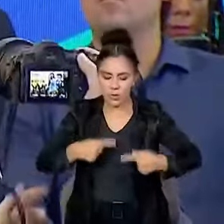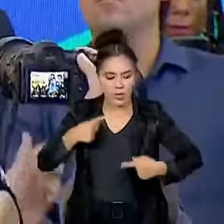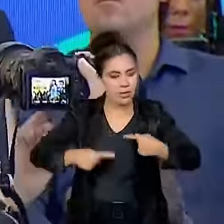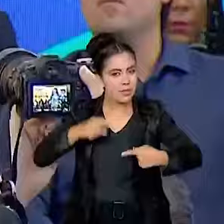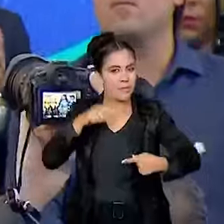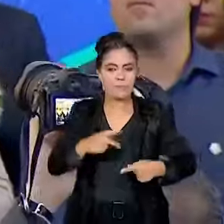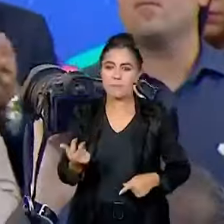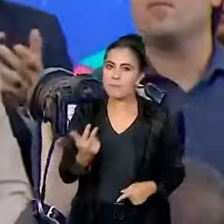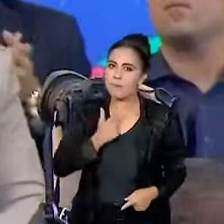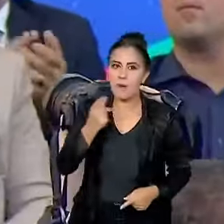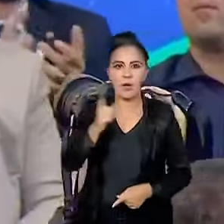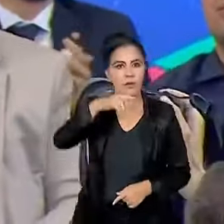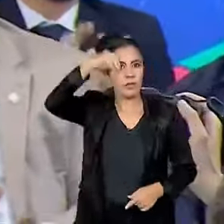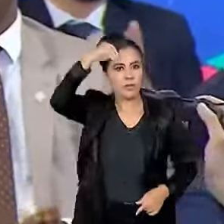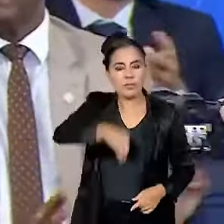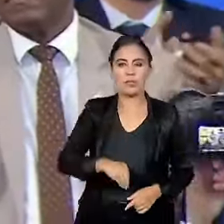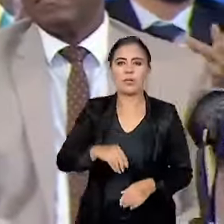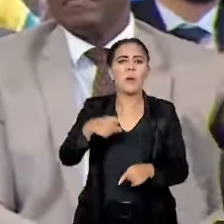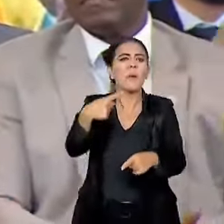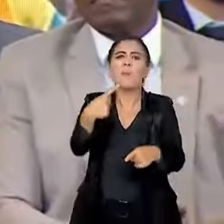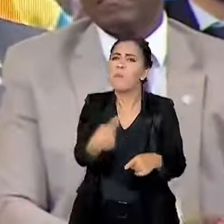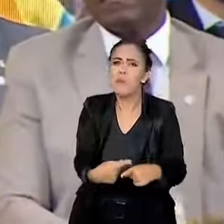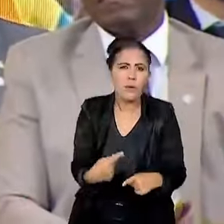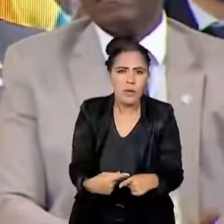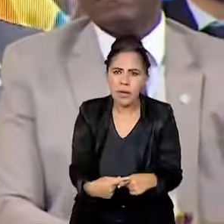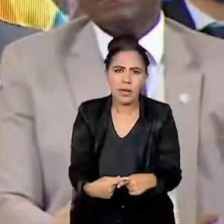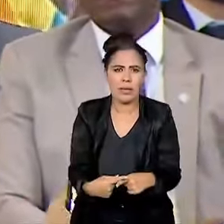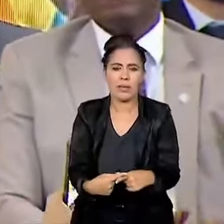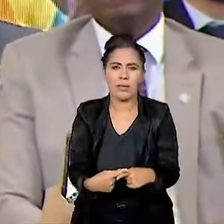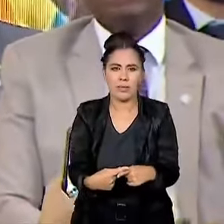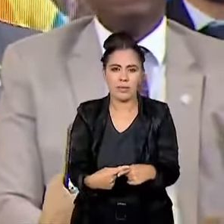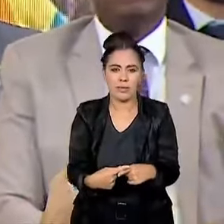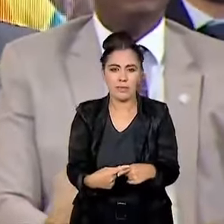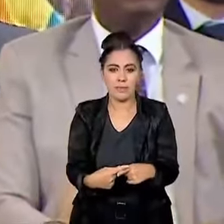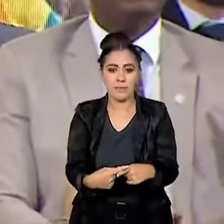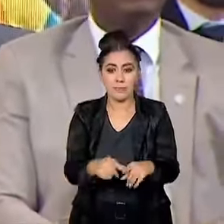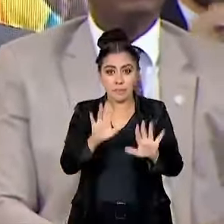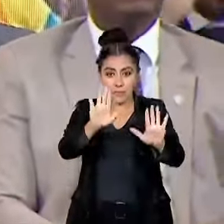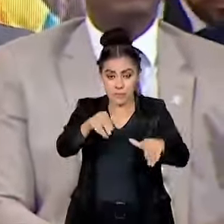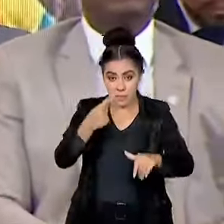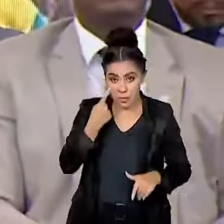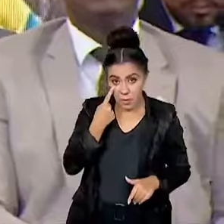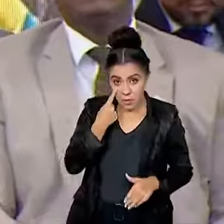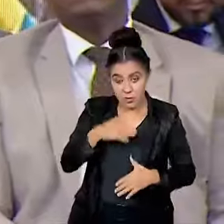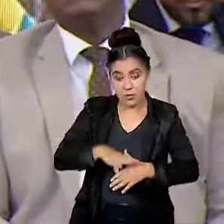Por que vocês não podem desistir da política? Veja,